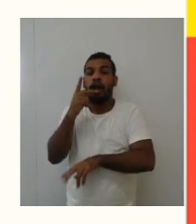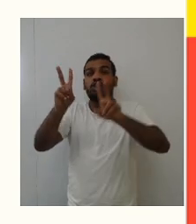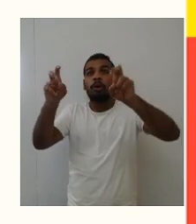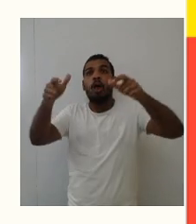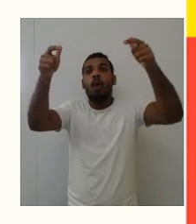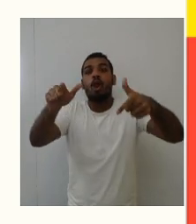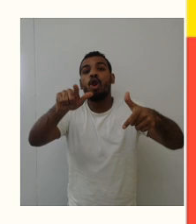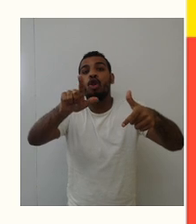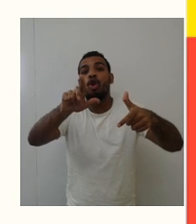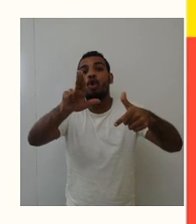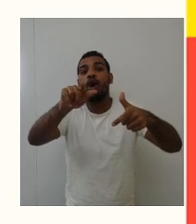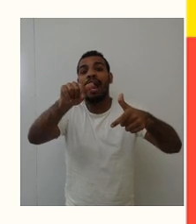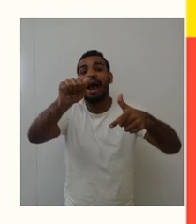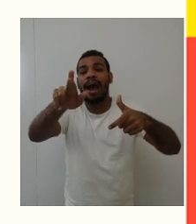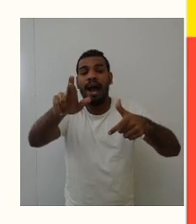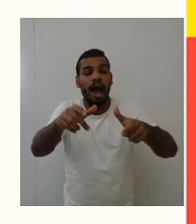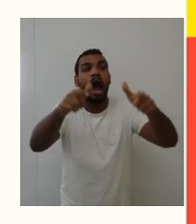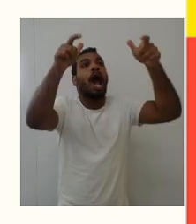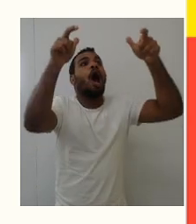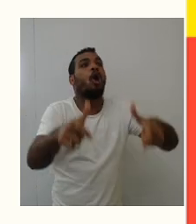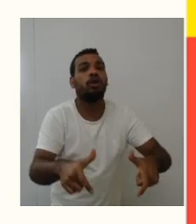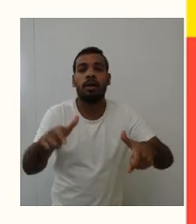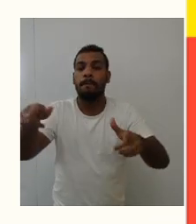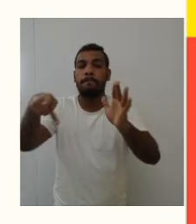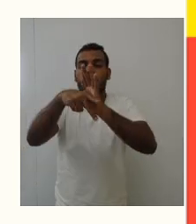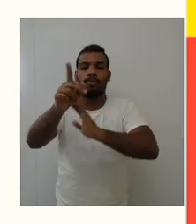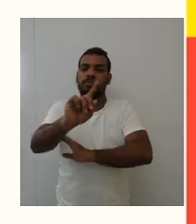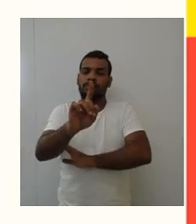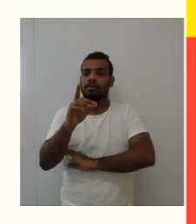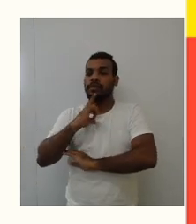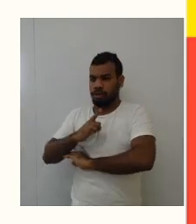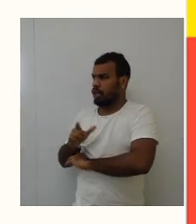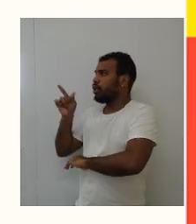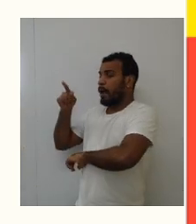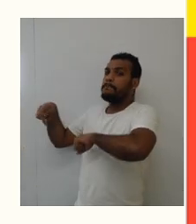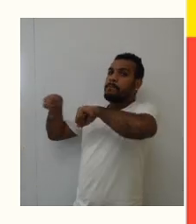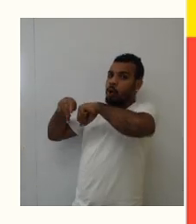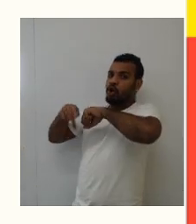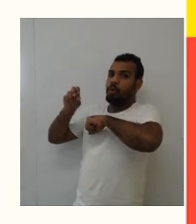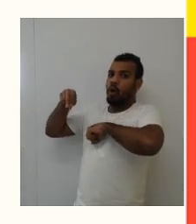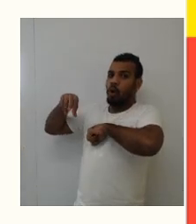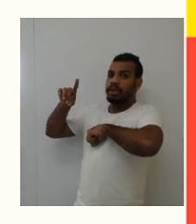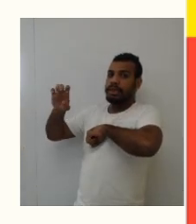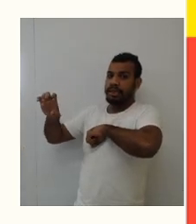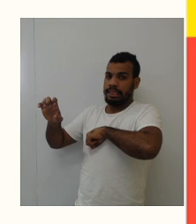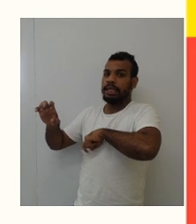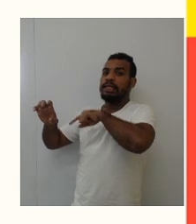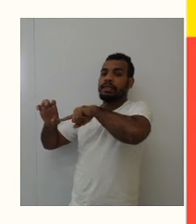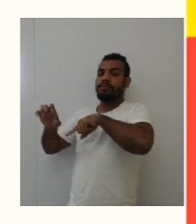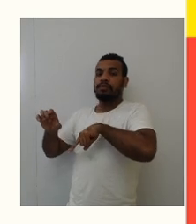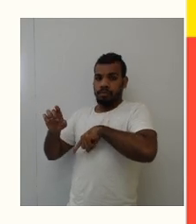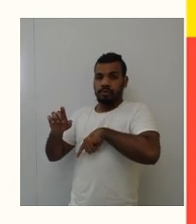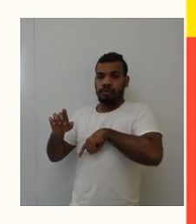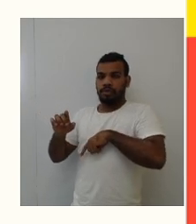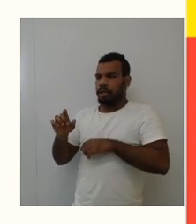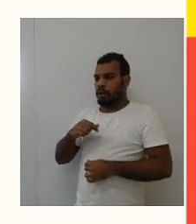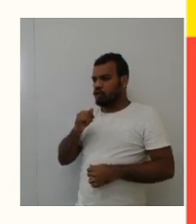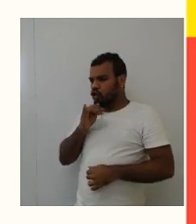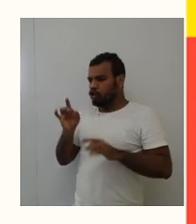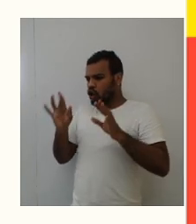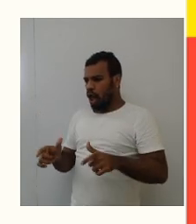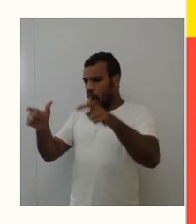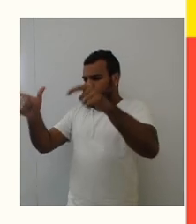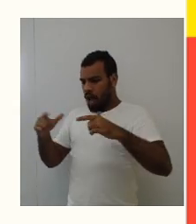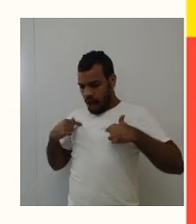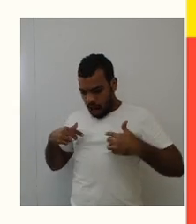no texto. E aí, fica atento ao uso do pronome onde também, porque ele só pode ser utilizado para expressar a ideia de lugar. Se